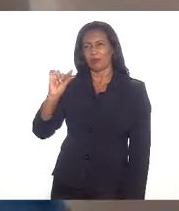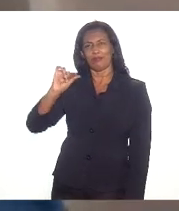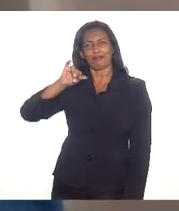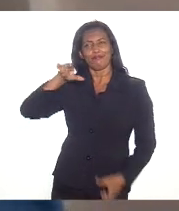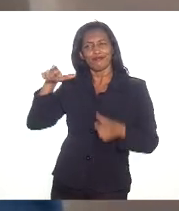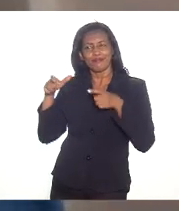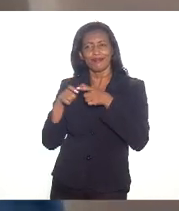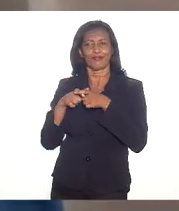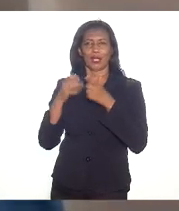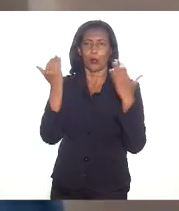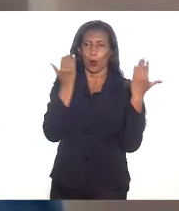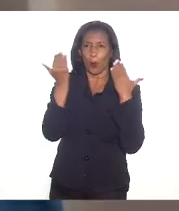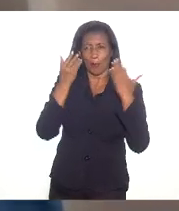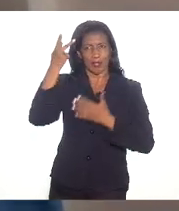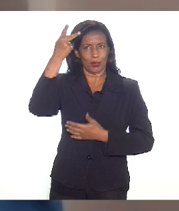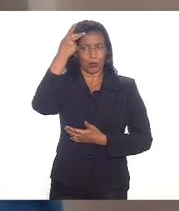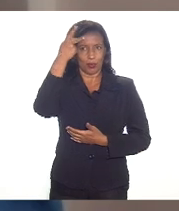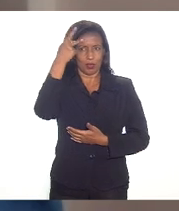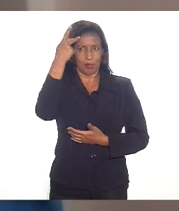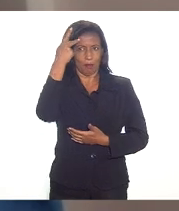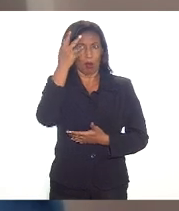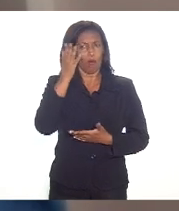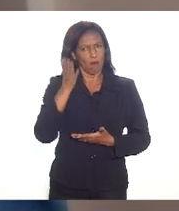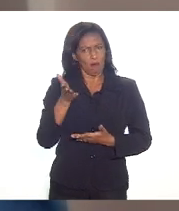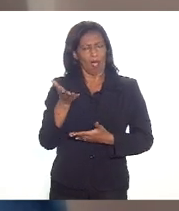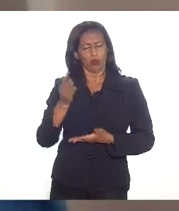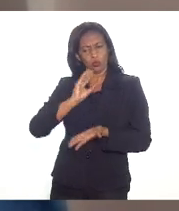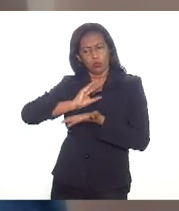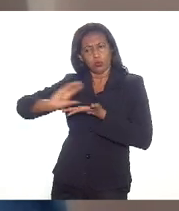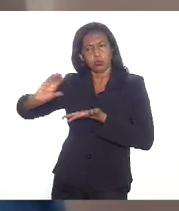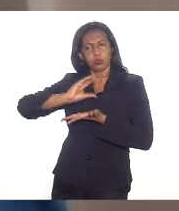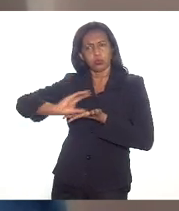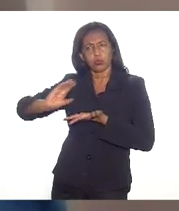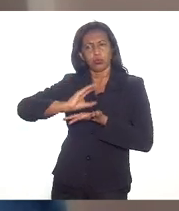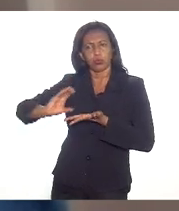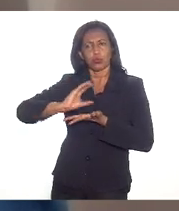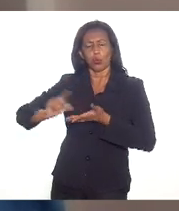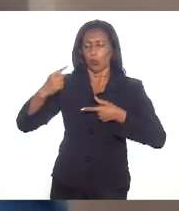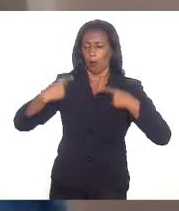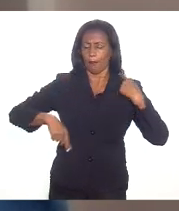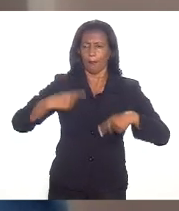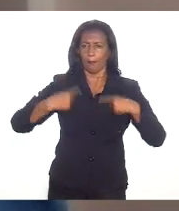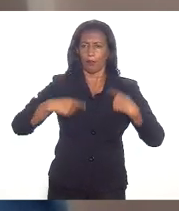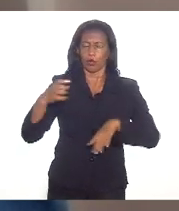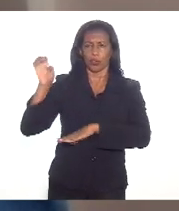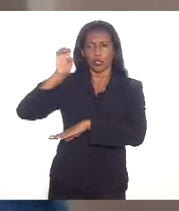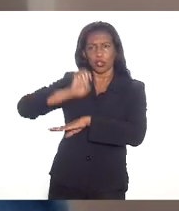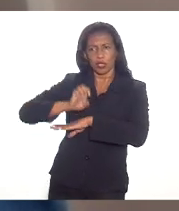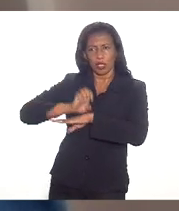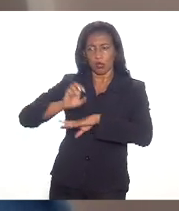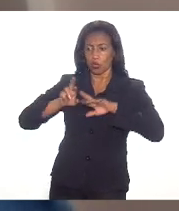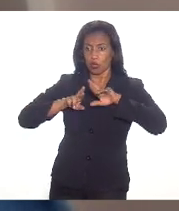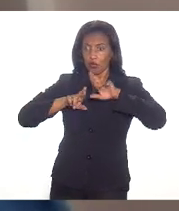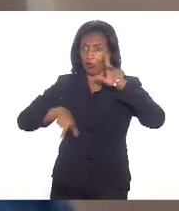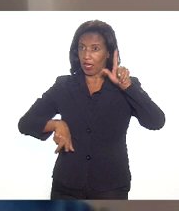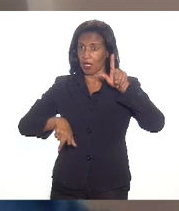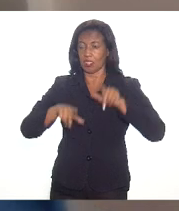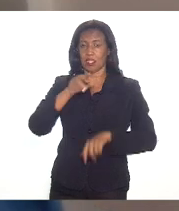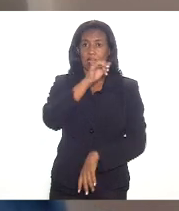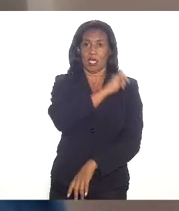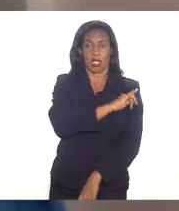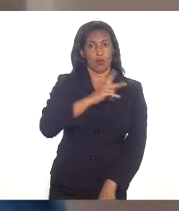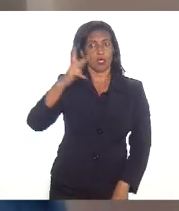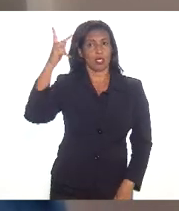obra salariada e com muito investimento, uma política estadual muito forte, essa é uma diferença do Rio com São Paulo, eles sempre